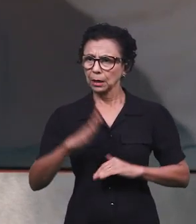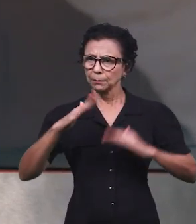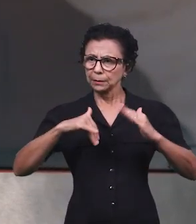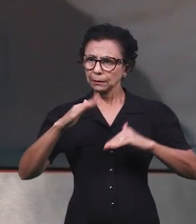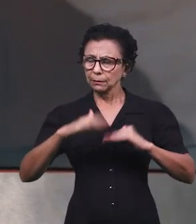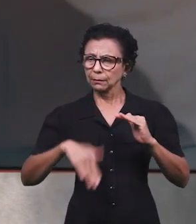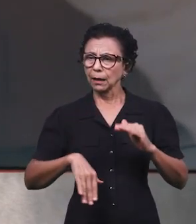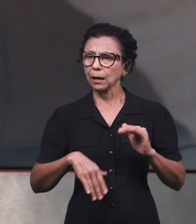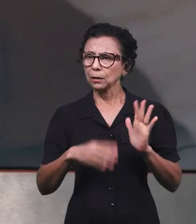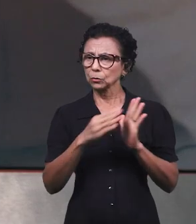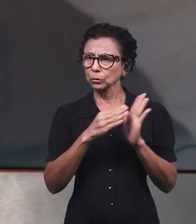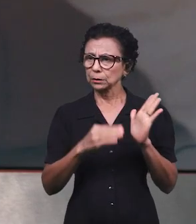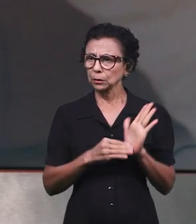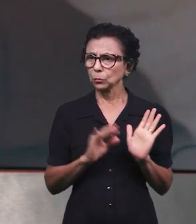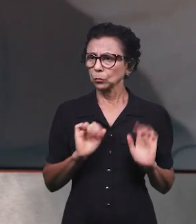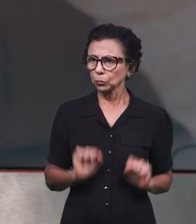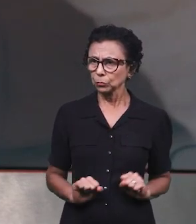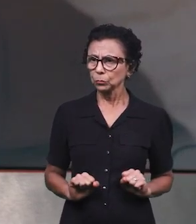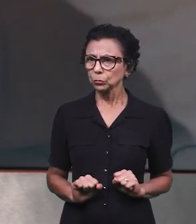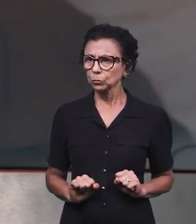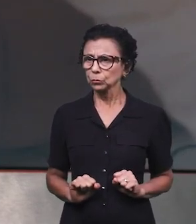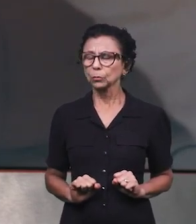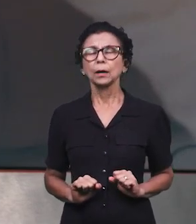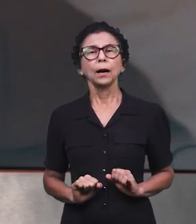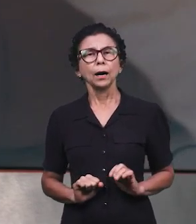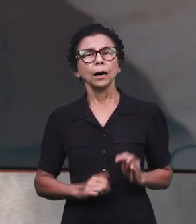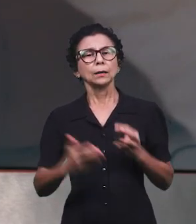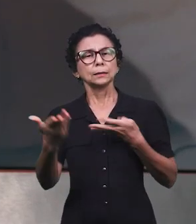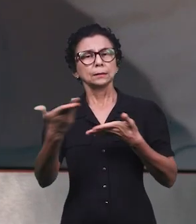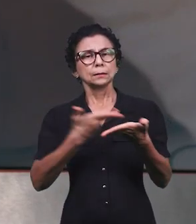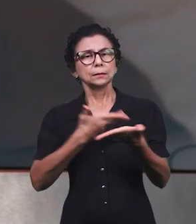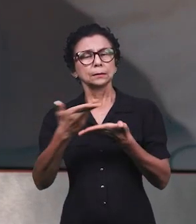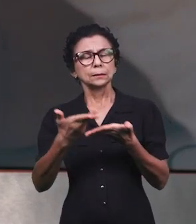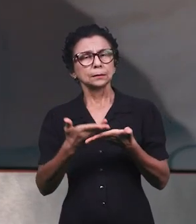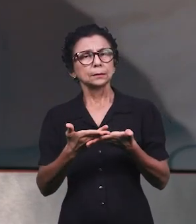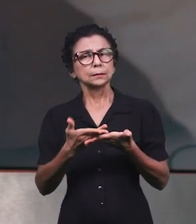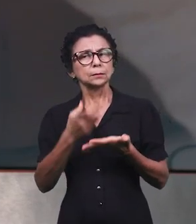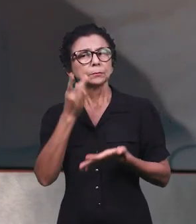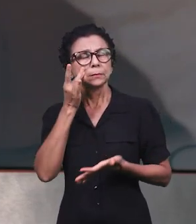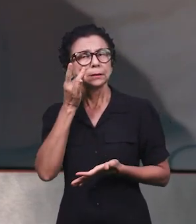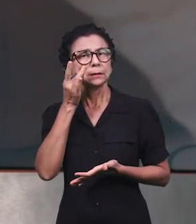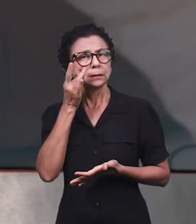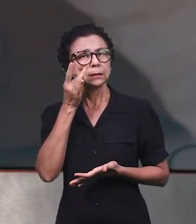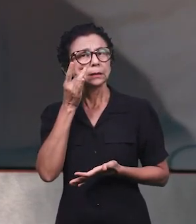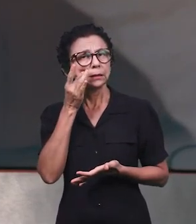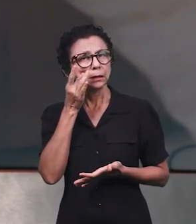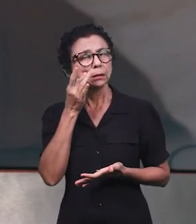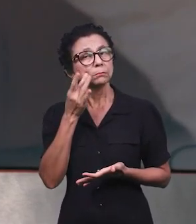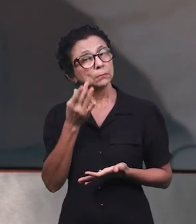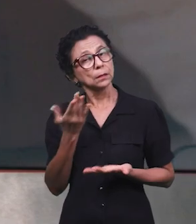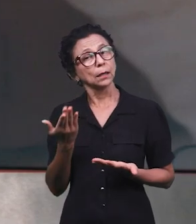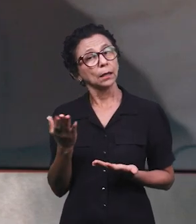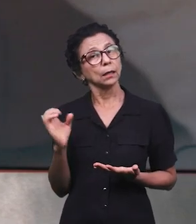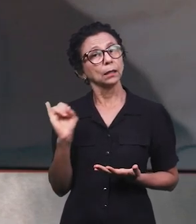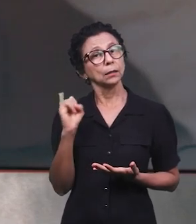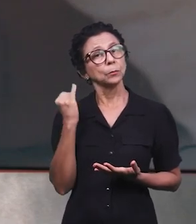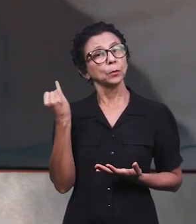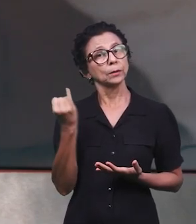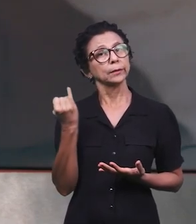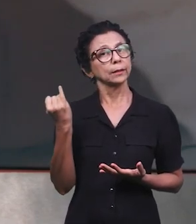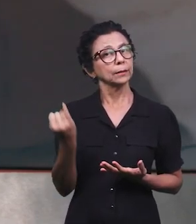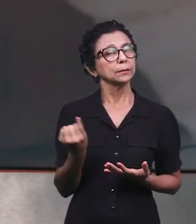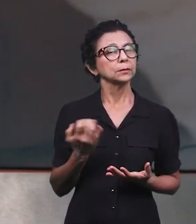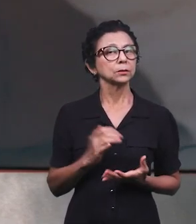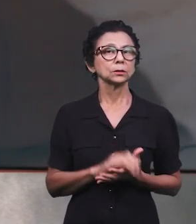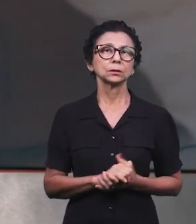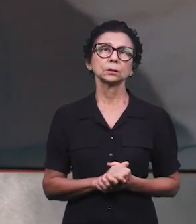ficar se comparando com ninguém, mas essa interação presencial também, às vezes, é útil, coisas que não